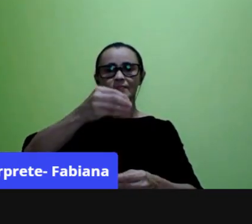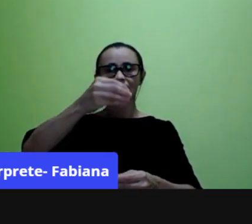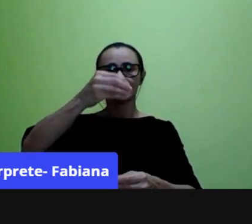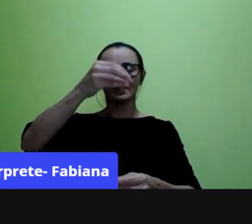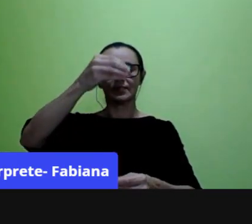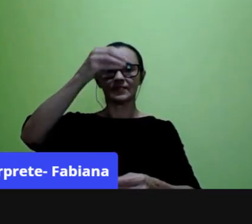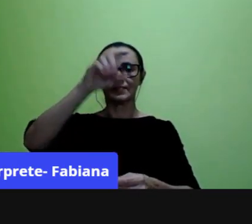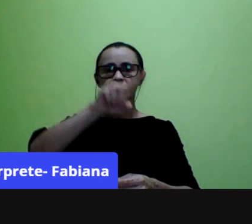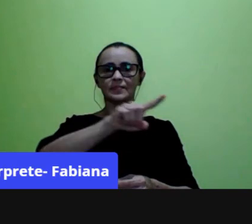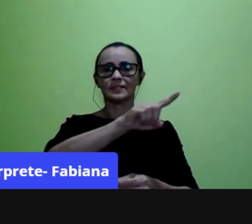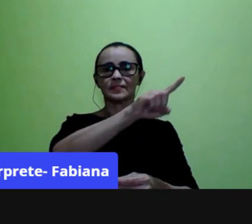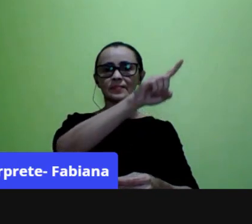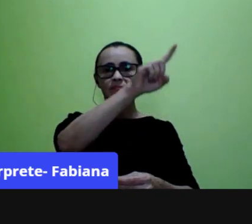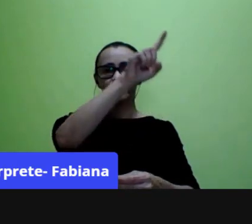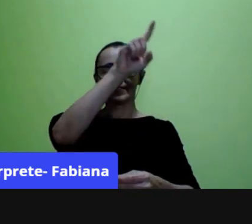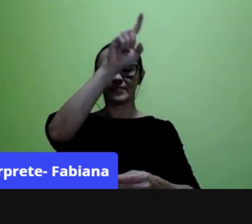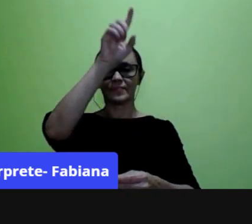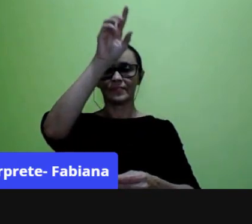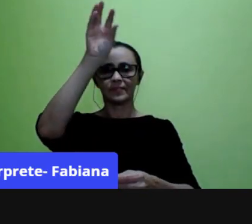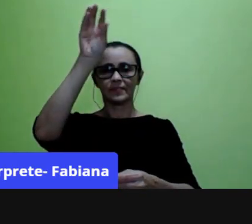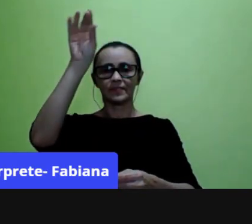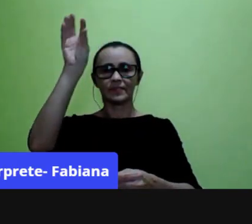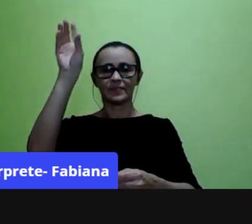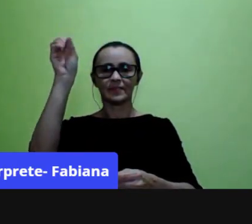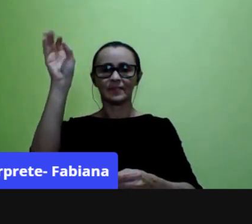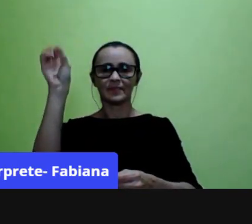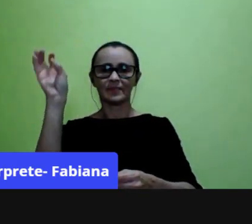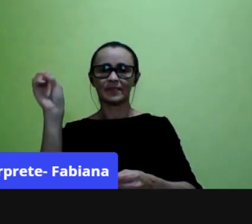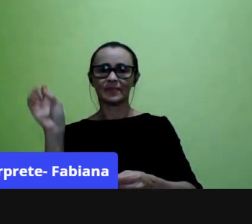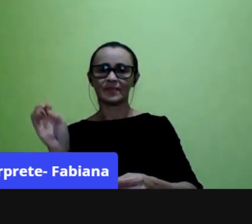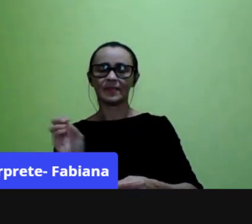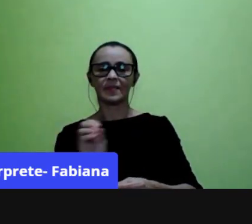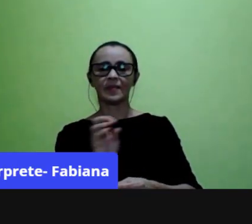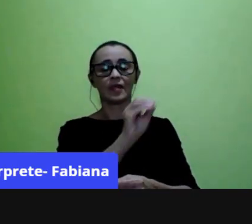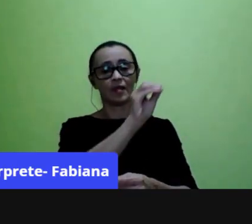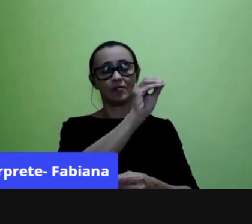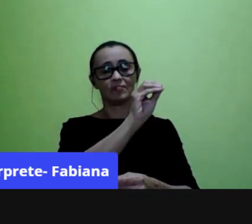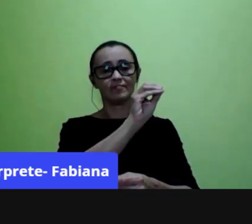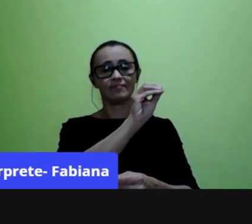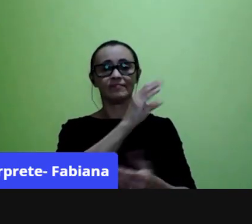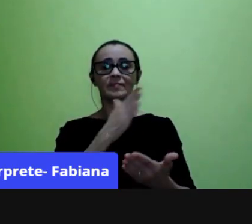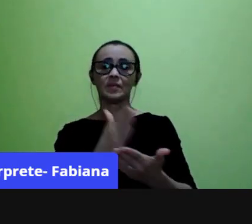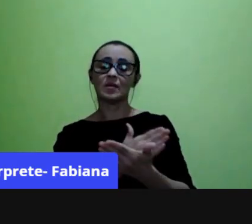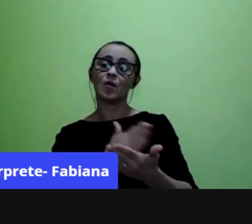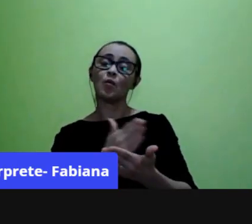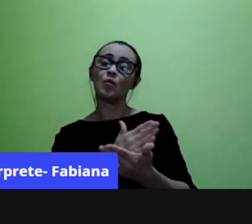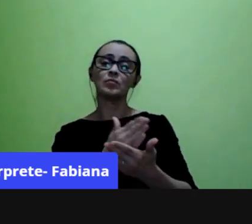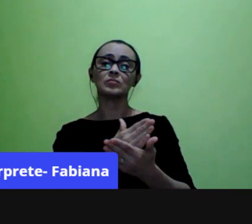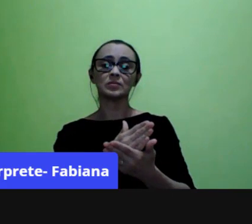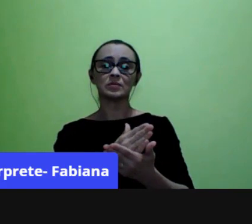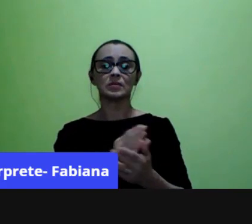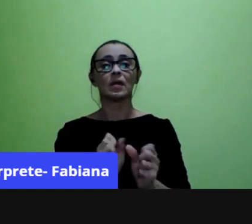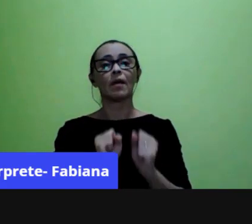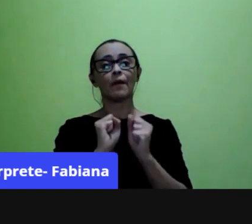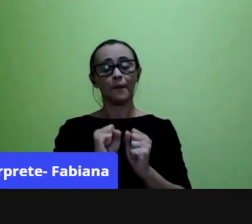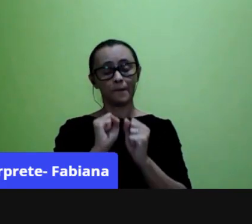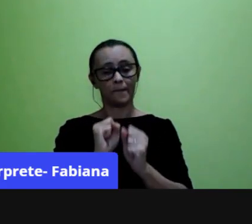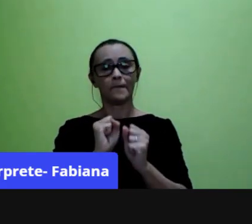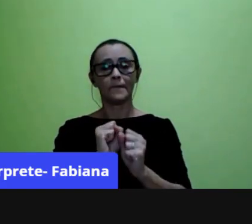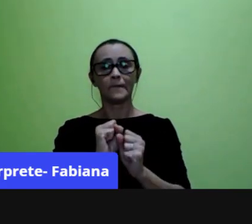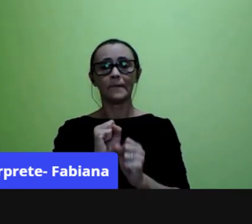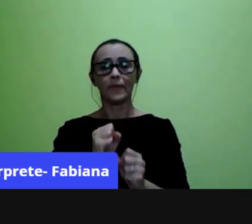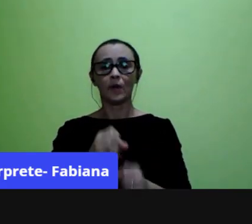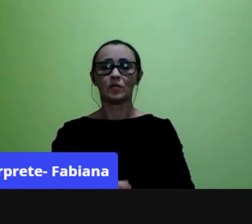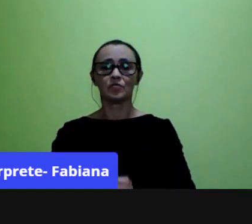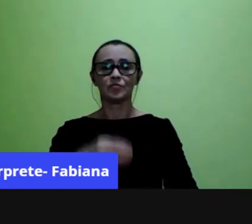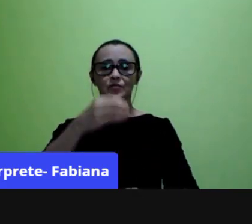lâmpada, né? E alguns é só a lâmpada, outros você consegue colocar o seu celular dentro, bem no meio assim, você